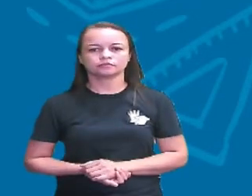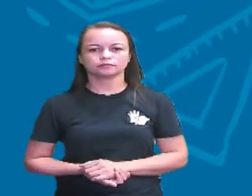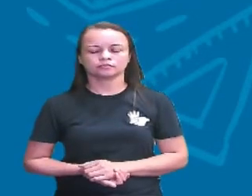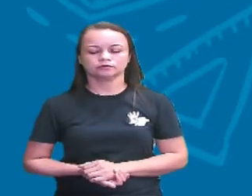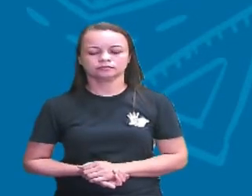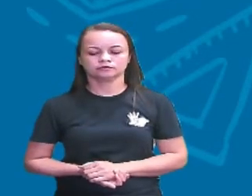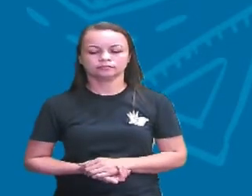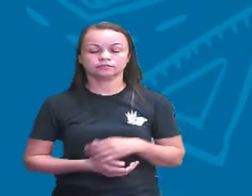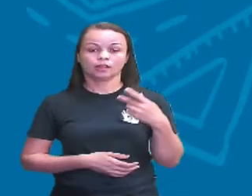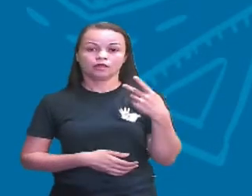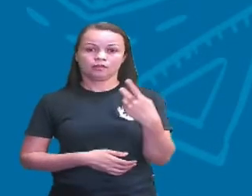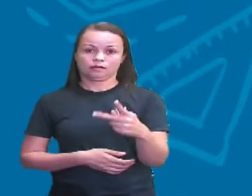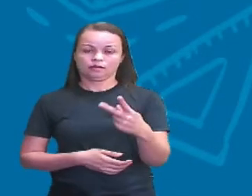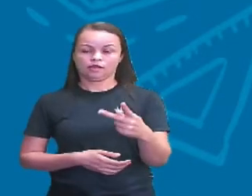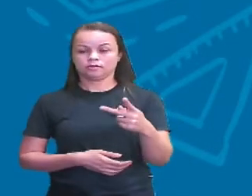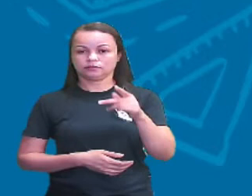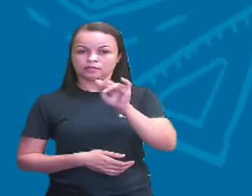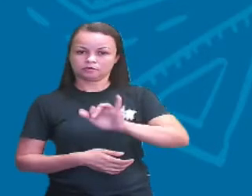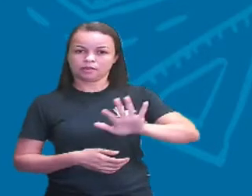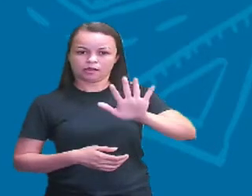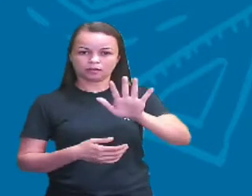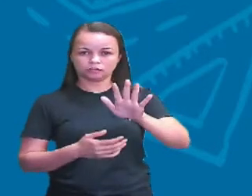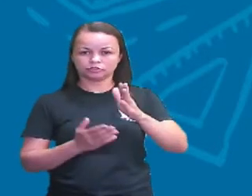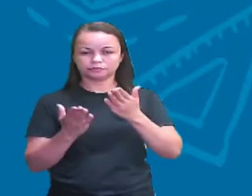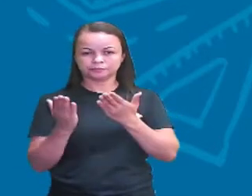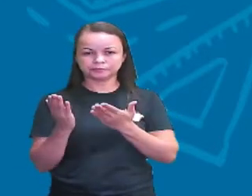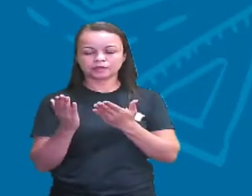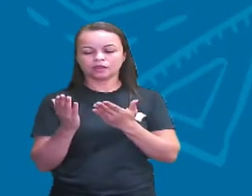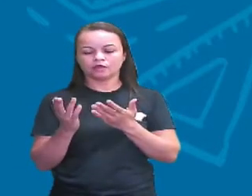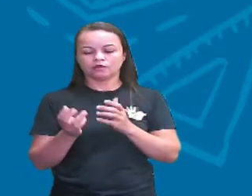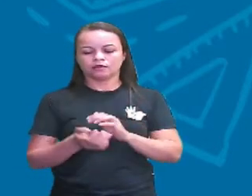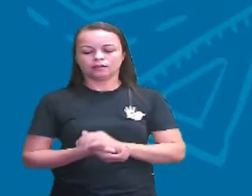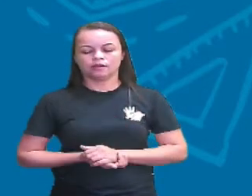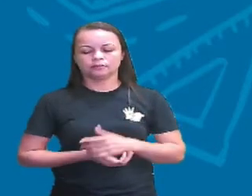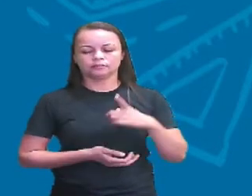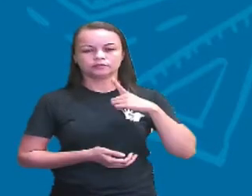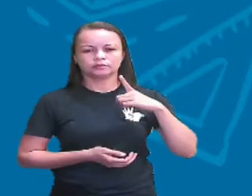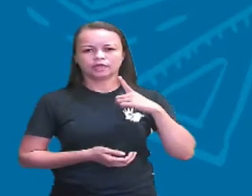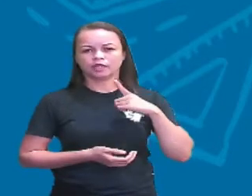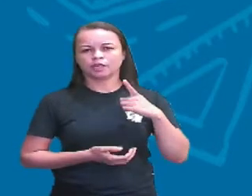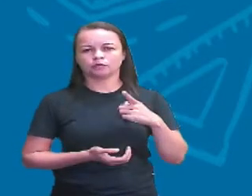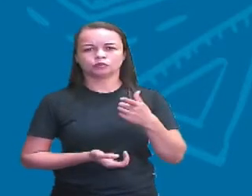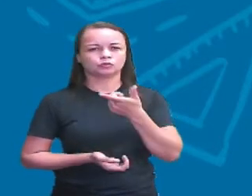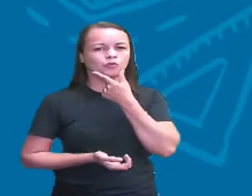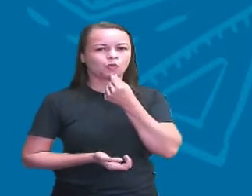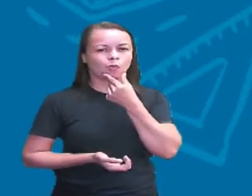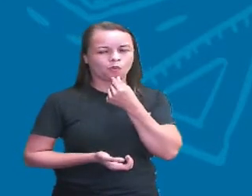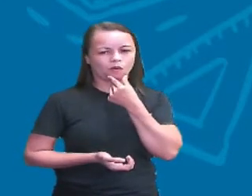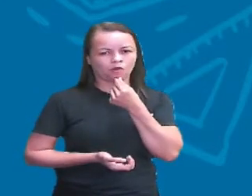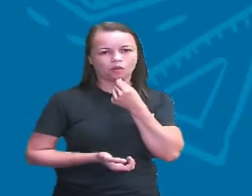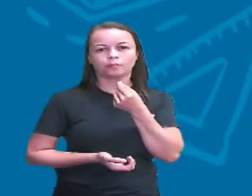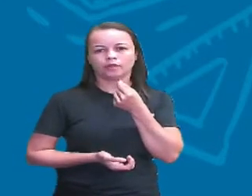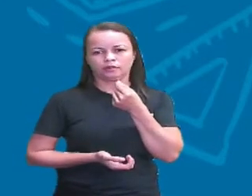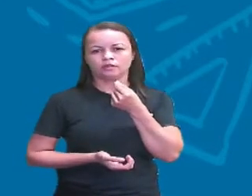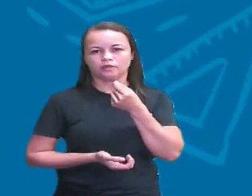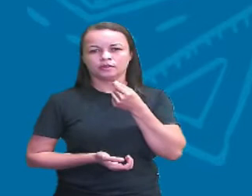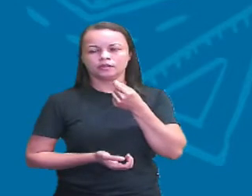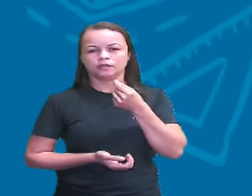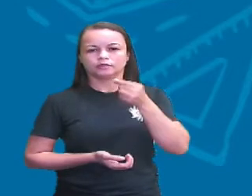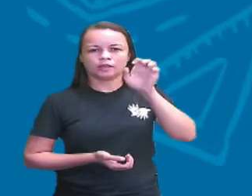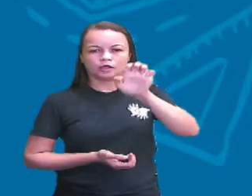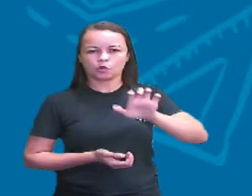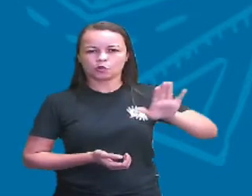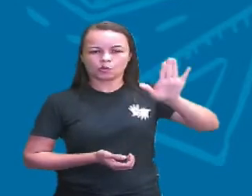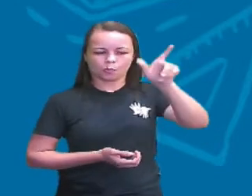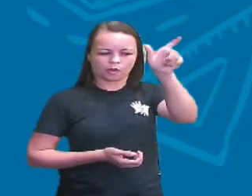Essa imagem, galera, nessa imagem nós temos um homem europeu, né, esse bigodão, ele está com a